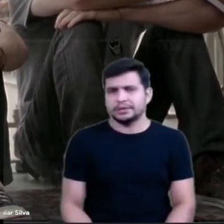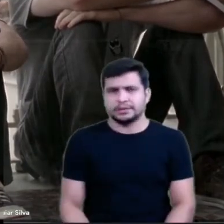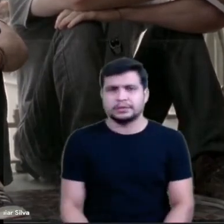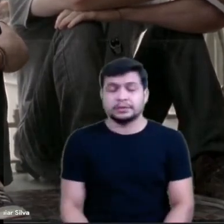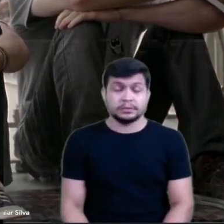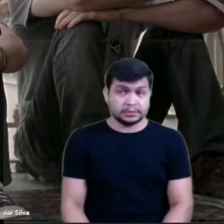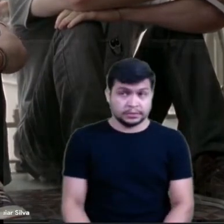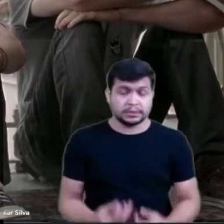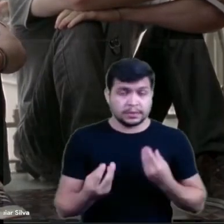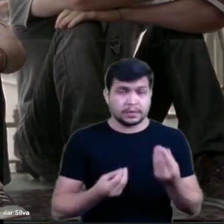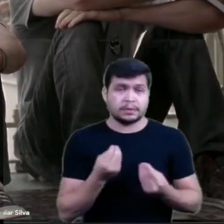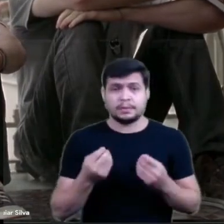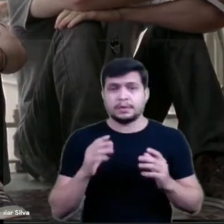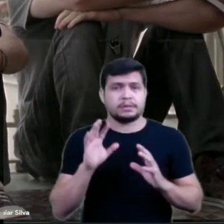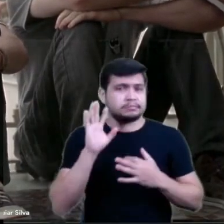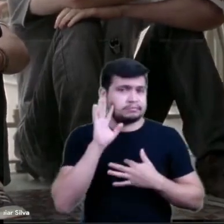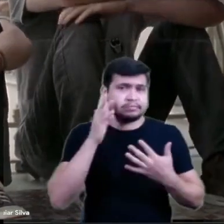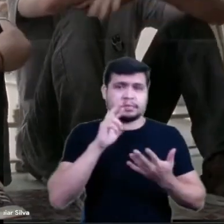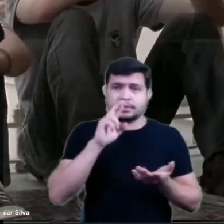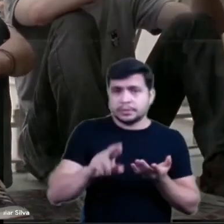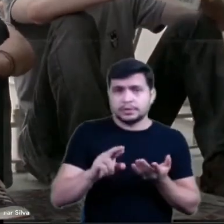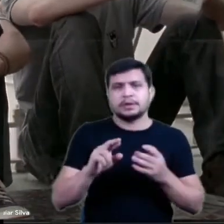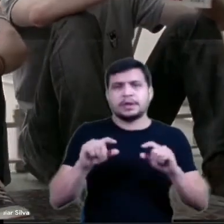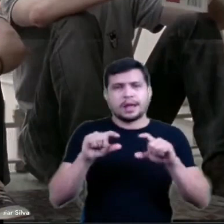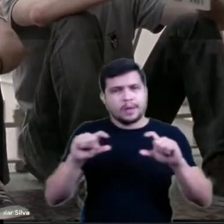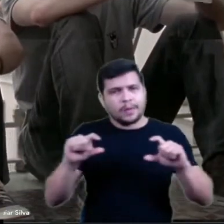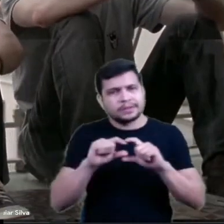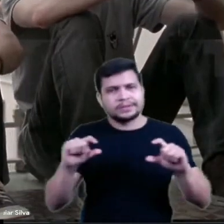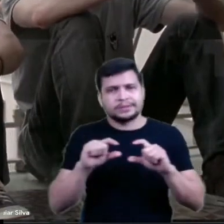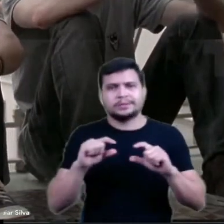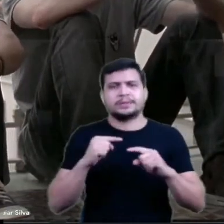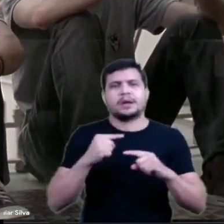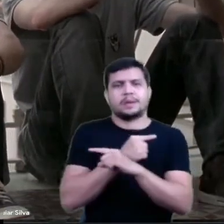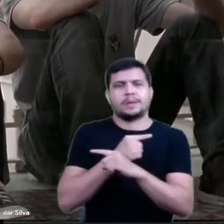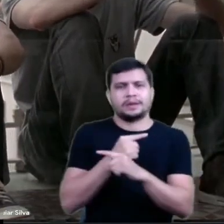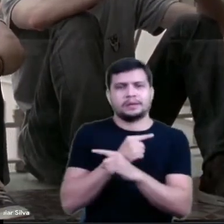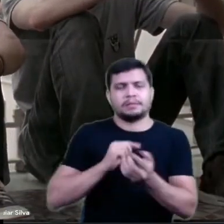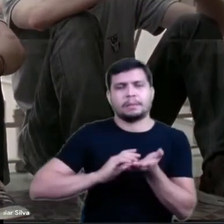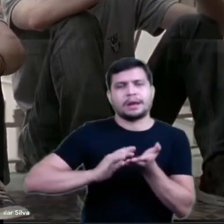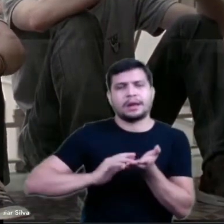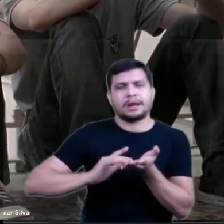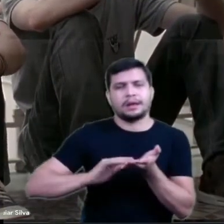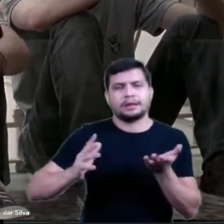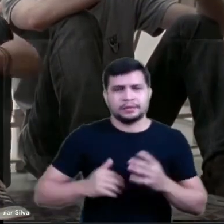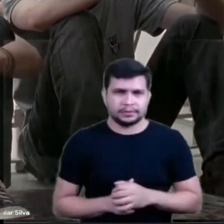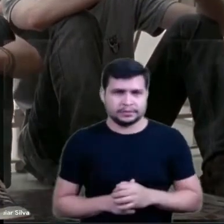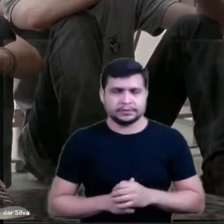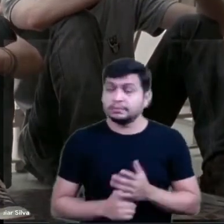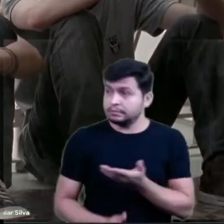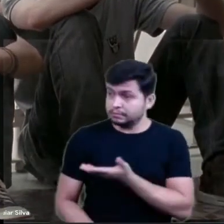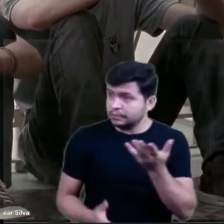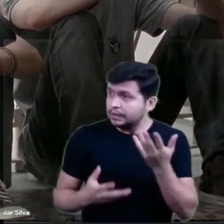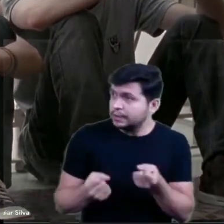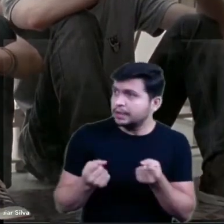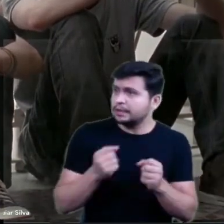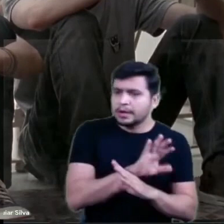se ia gostar. Nervosildo. Essa prova vale pouco mesmo. Se você quiser eu posso te ajudar na próxima. Ai, você devia aceitar, Léo. Em 2 semanas tem